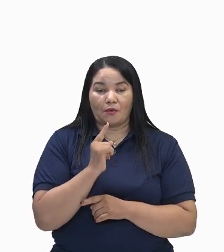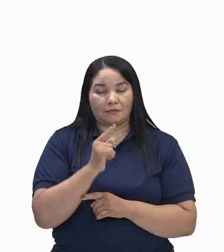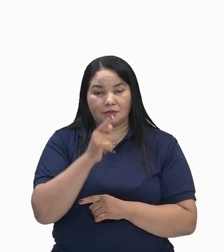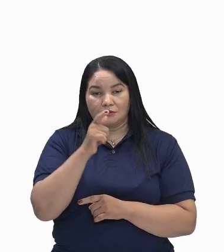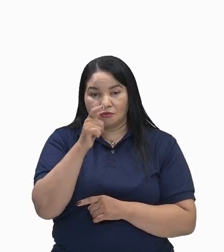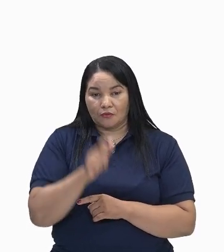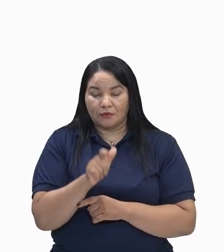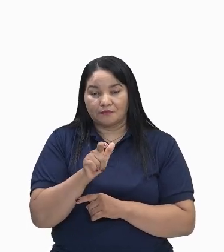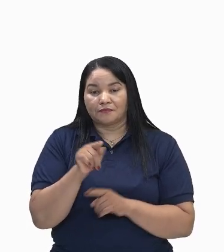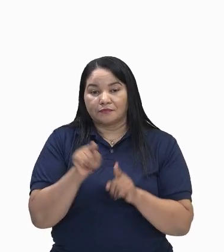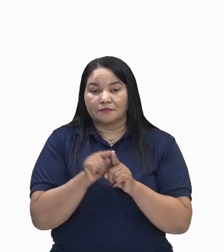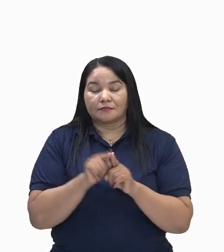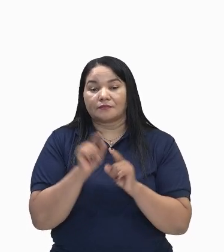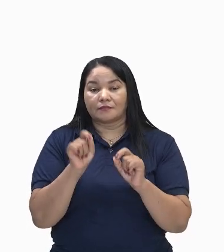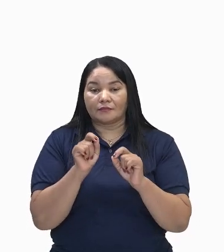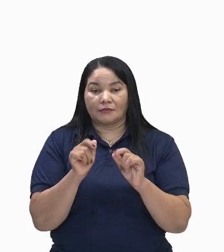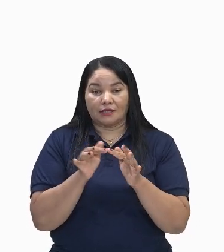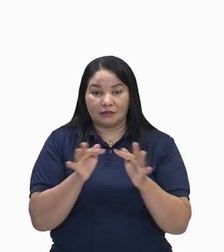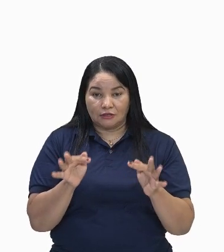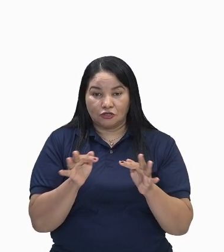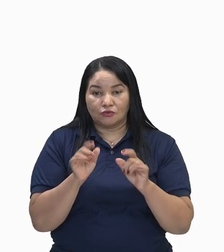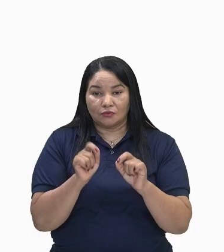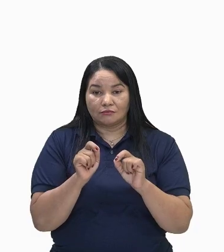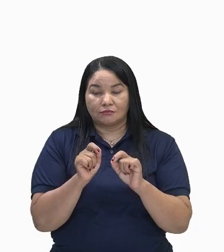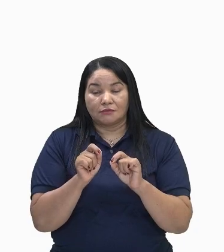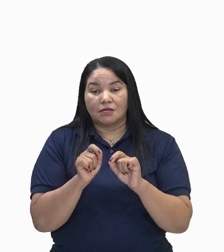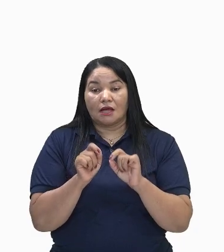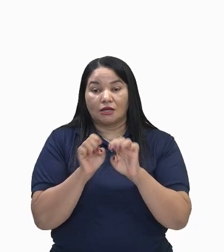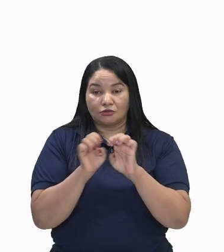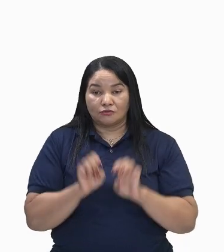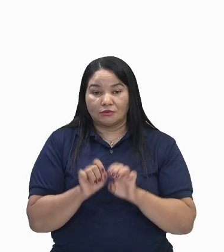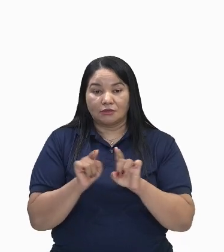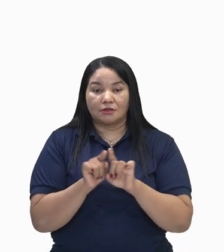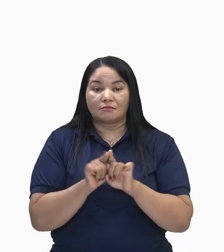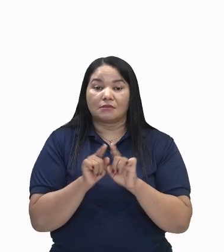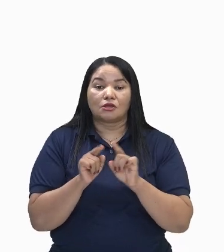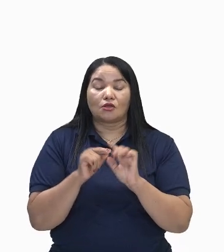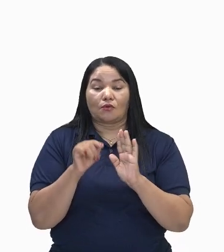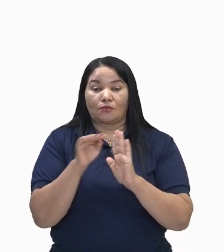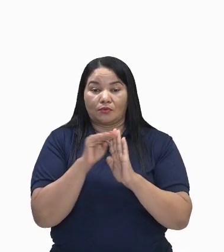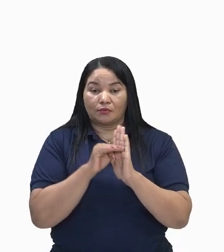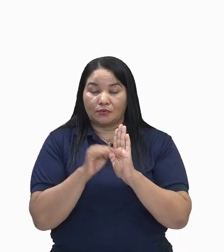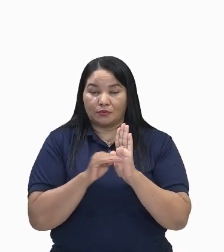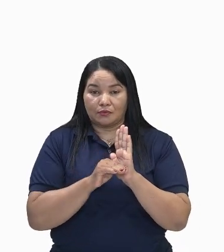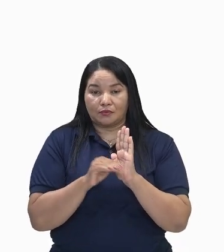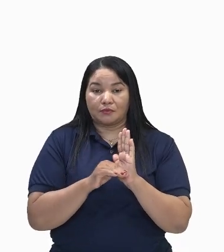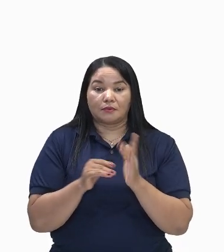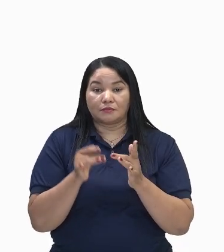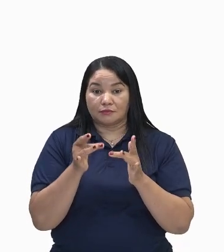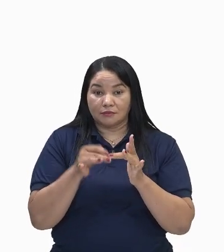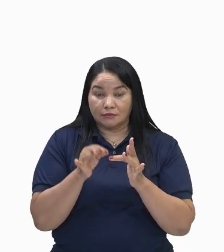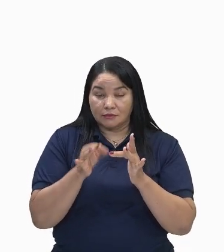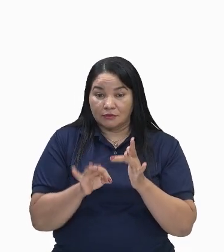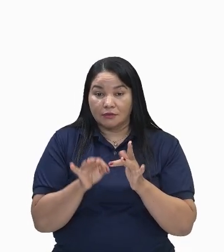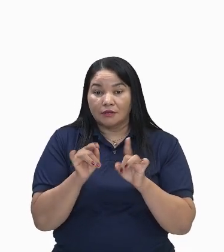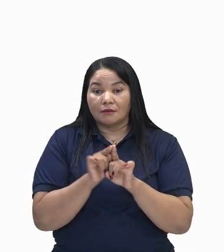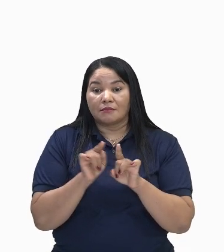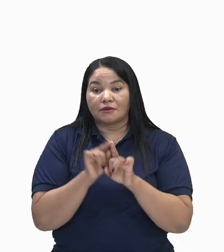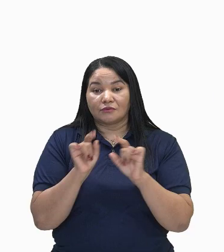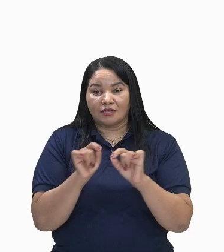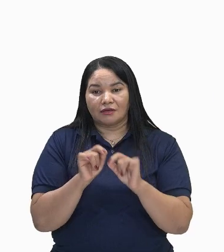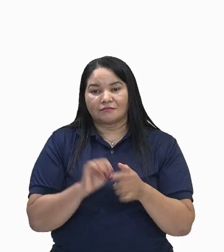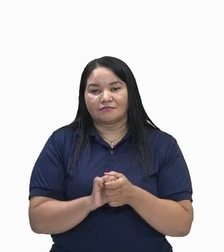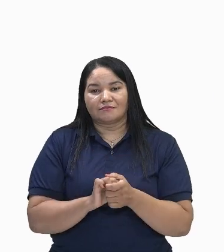a simplicidade, a estrutura, seguem os princípios arcádicos, mas com um tom